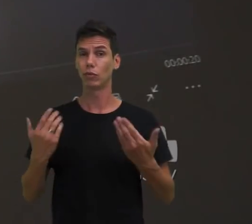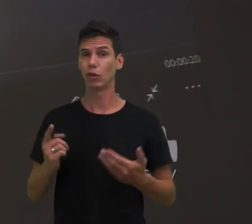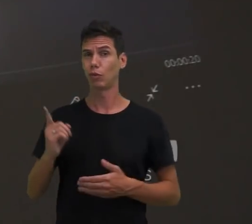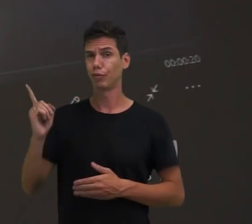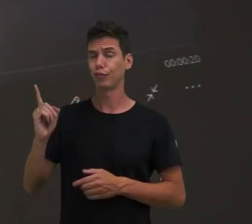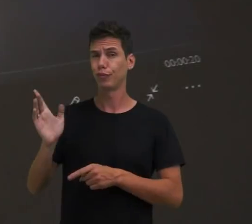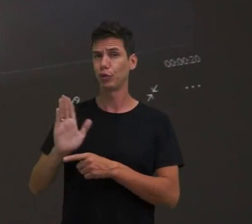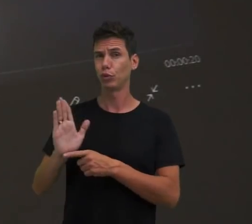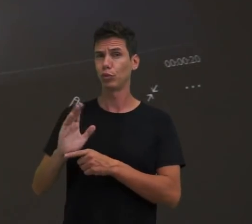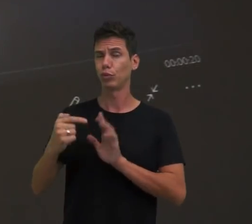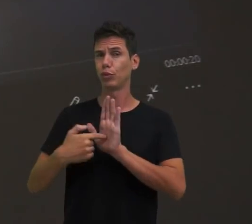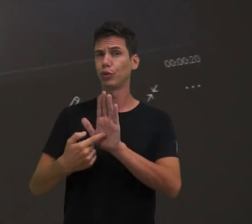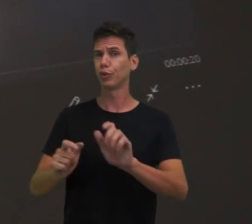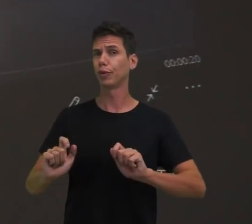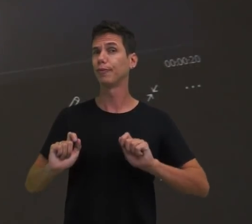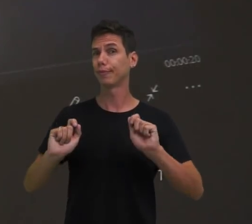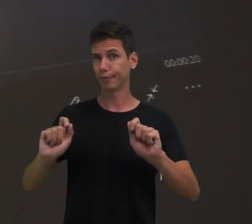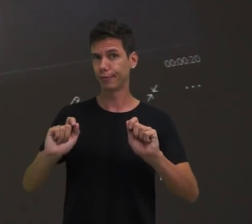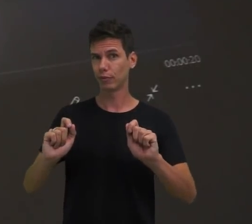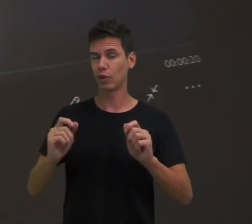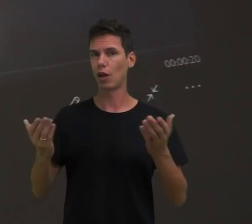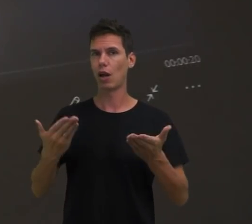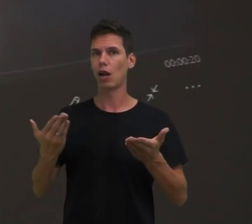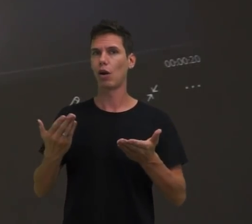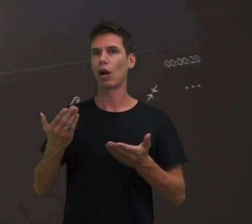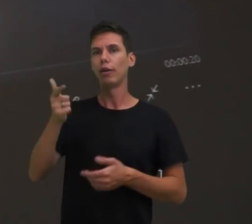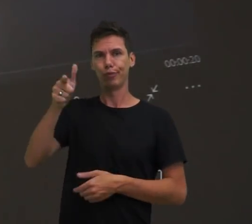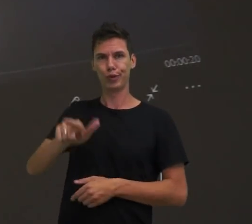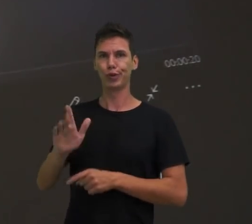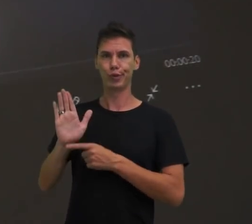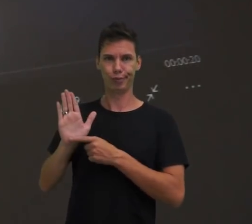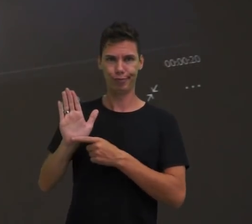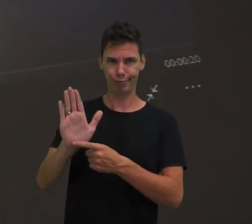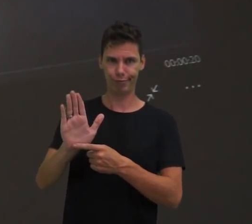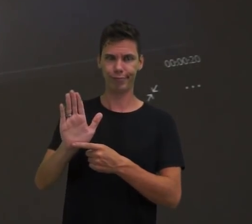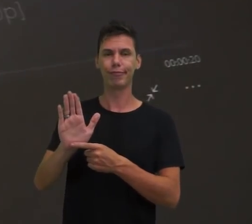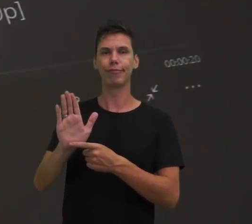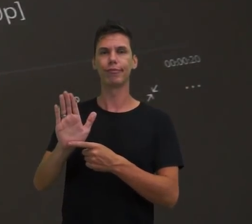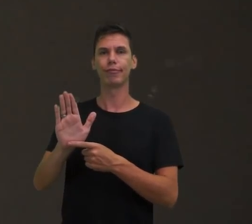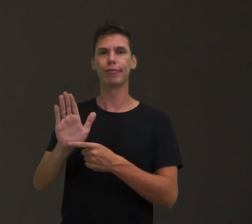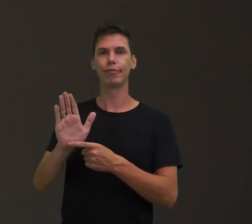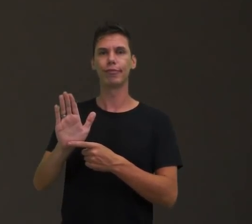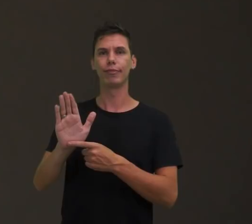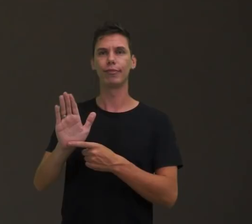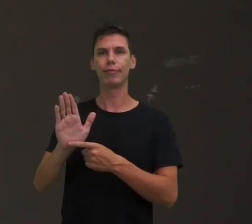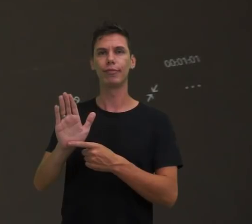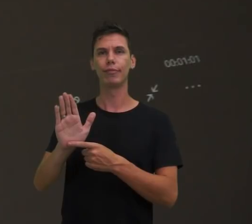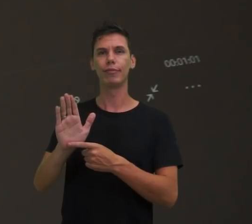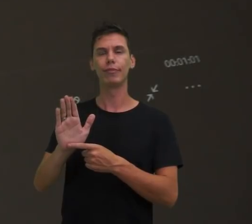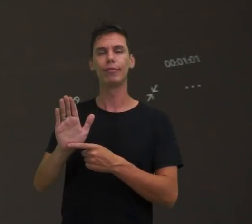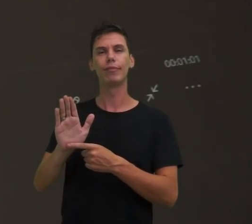Então, o que foi que isso que vocês viram, tá? Eu vou mostrar aqui para vocês de novo, tá?